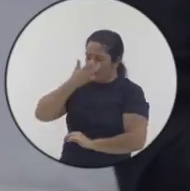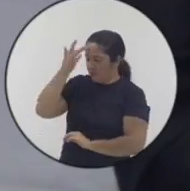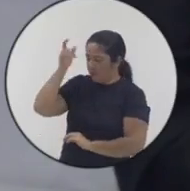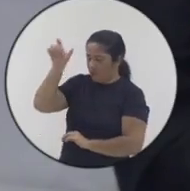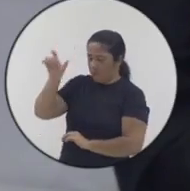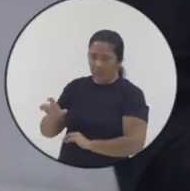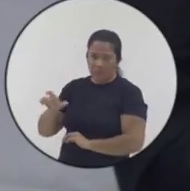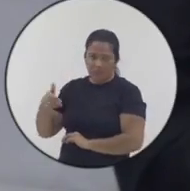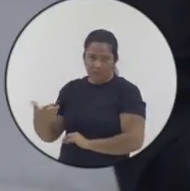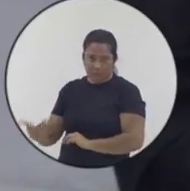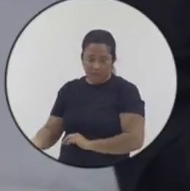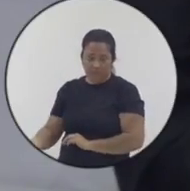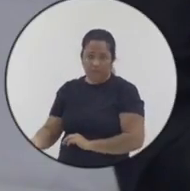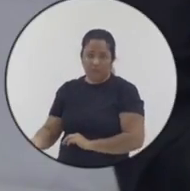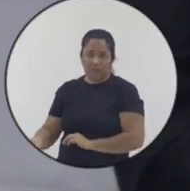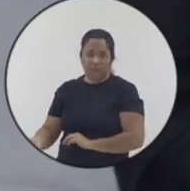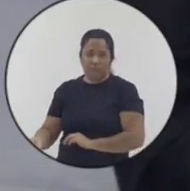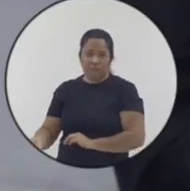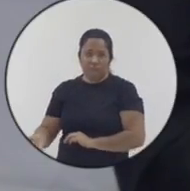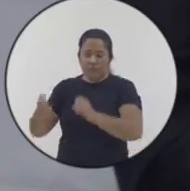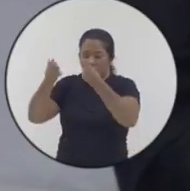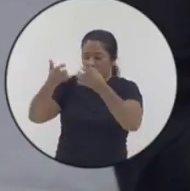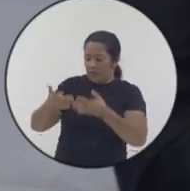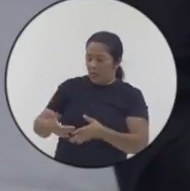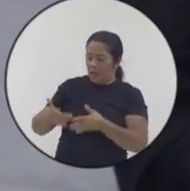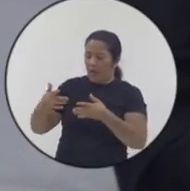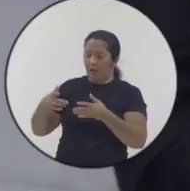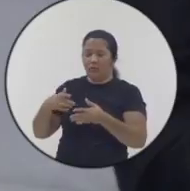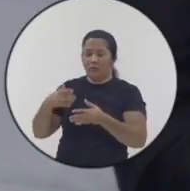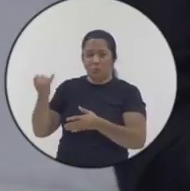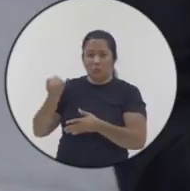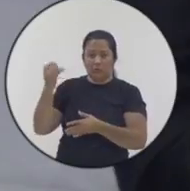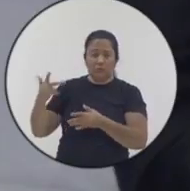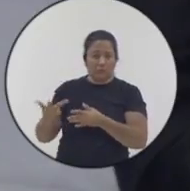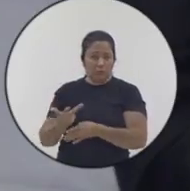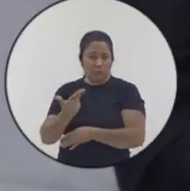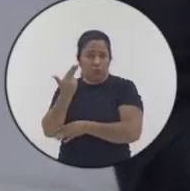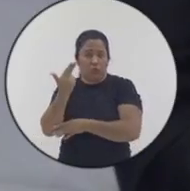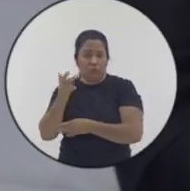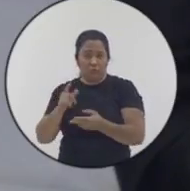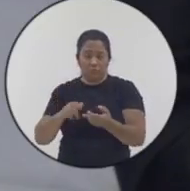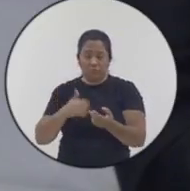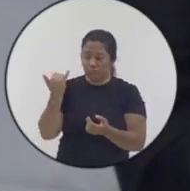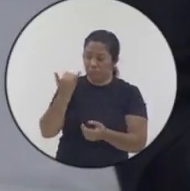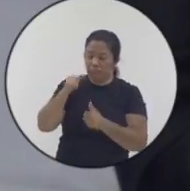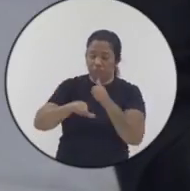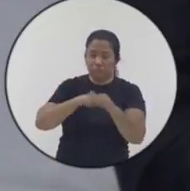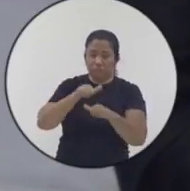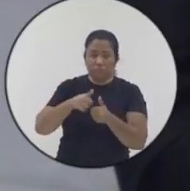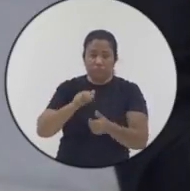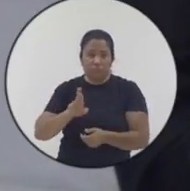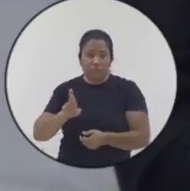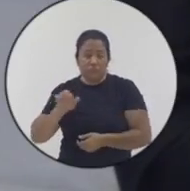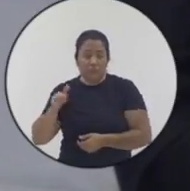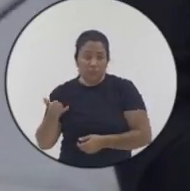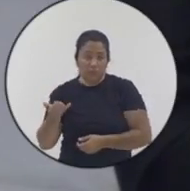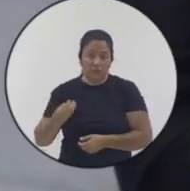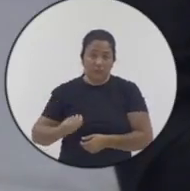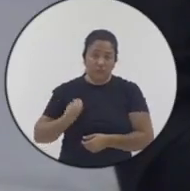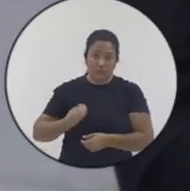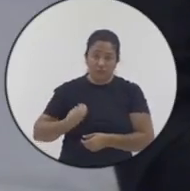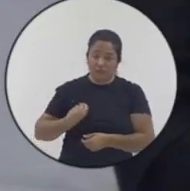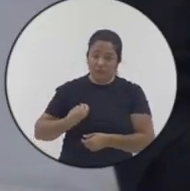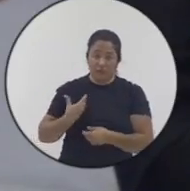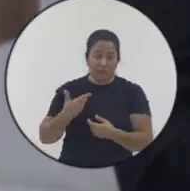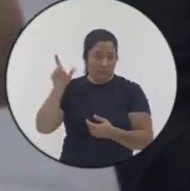tem diante de uma cirurgia, por exemplo, né? E a oportunidade de vida que está se